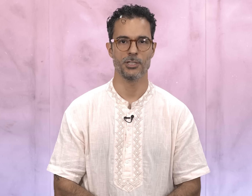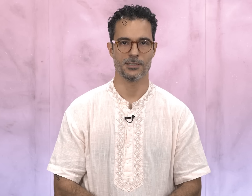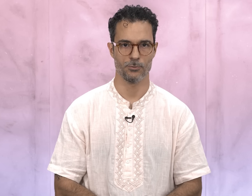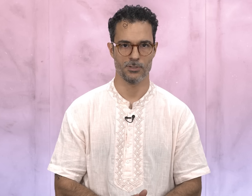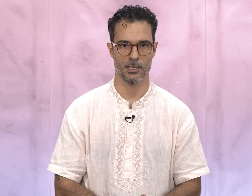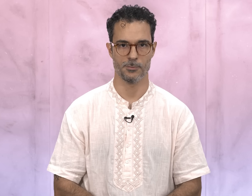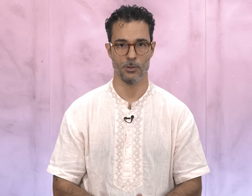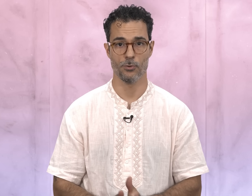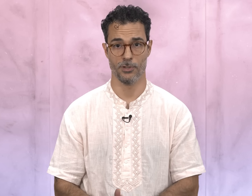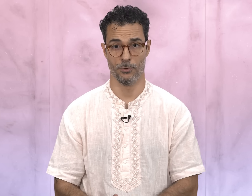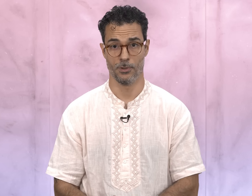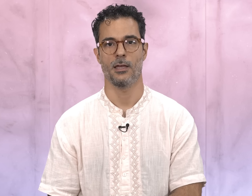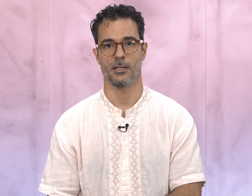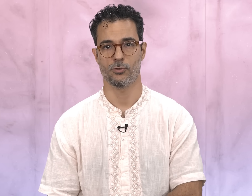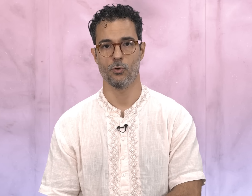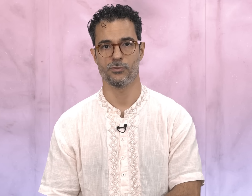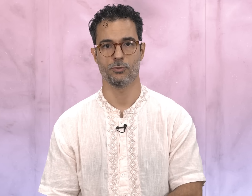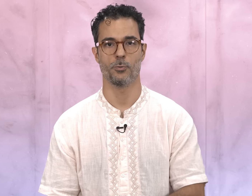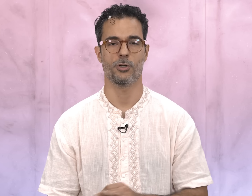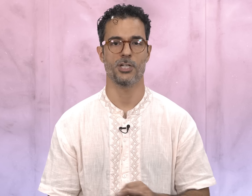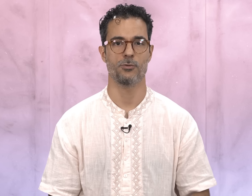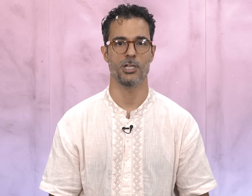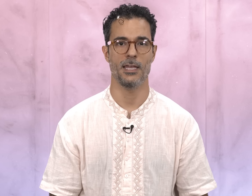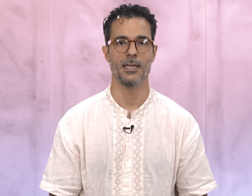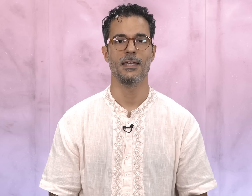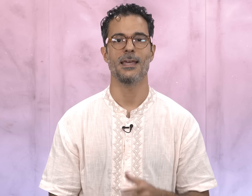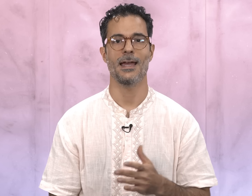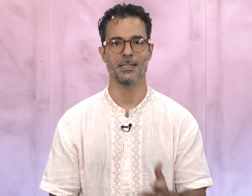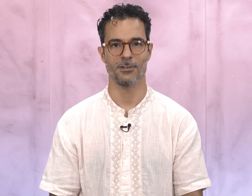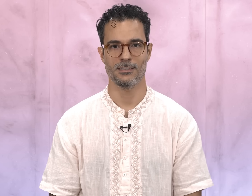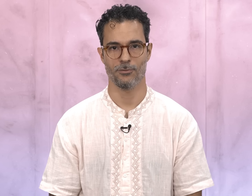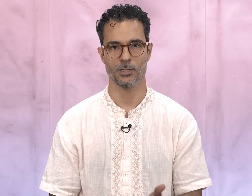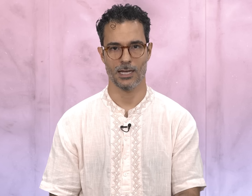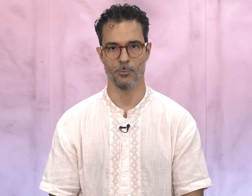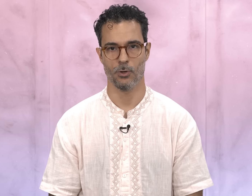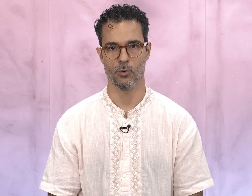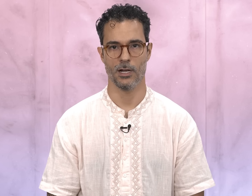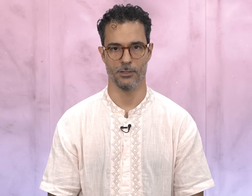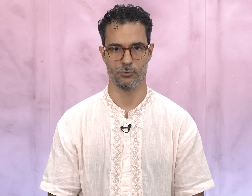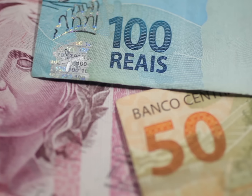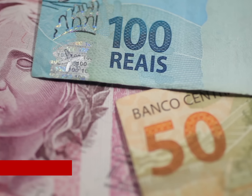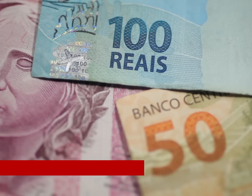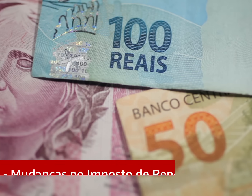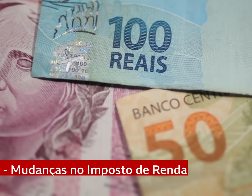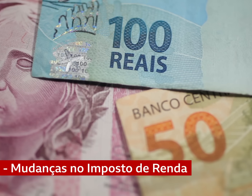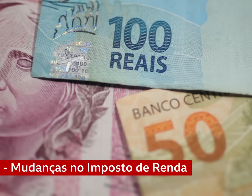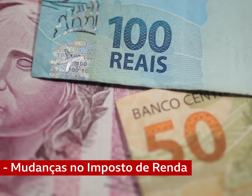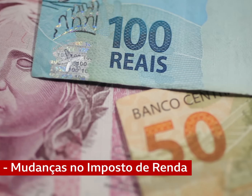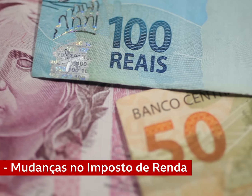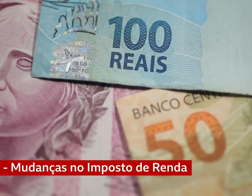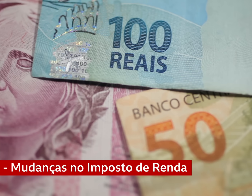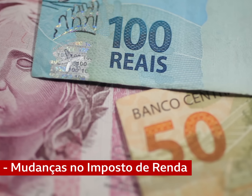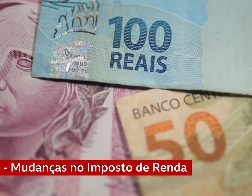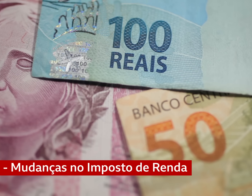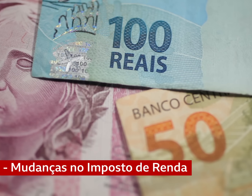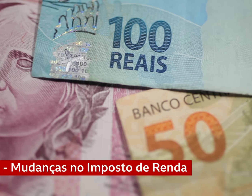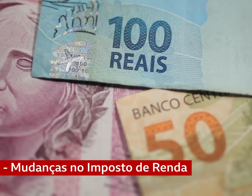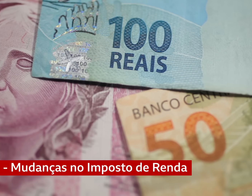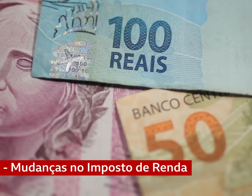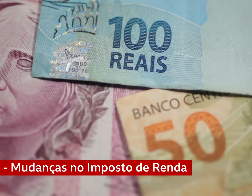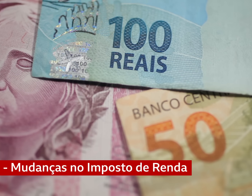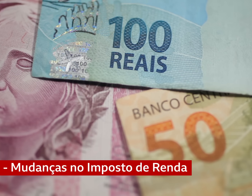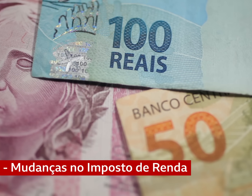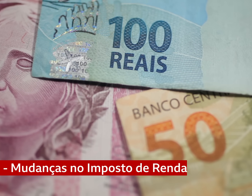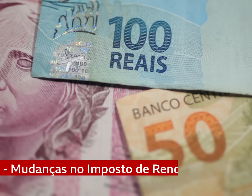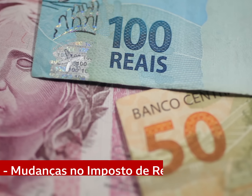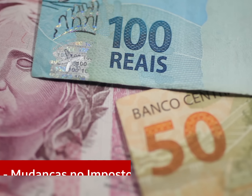as medidas anunciadas pelo governo. Elas constam de um projeto de lei que ainda vai ser votado pelo Congresso. Eu começo pelas mudanças no imposto de renda,